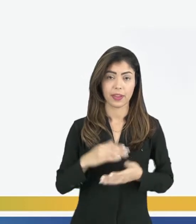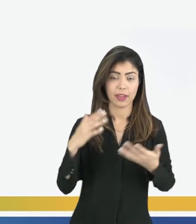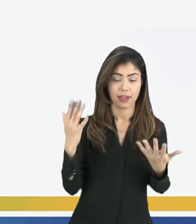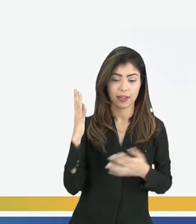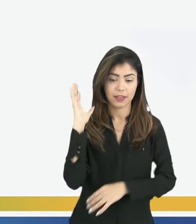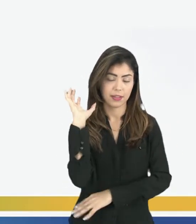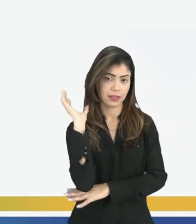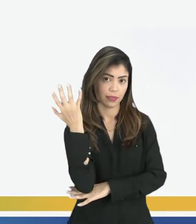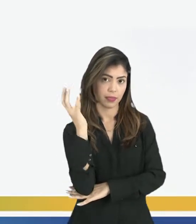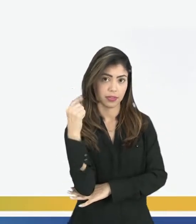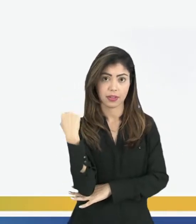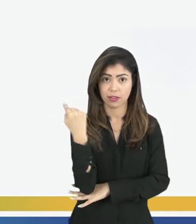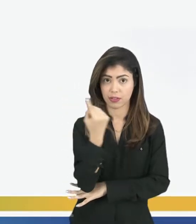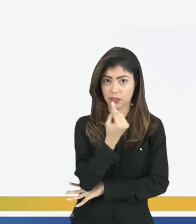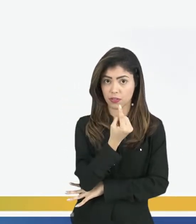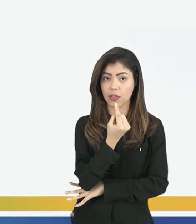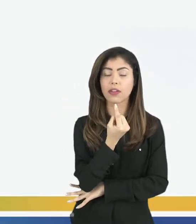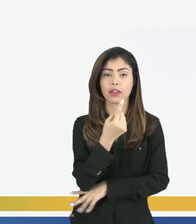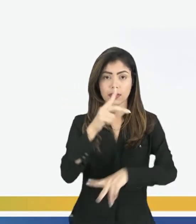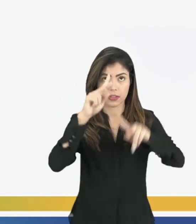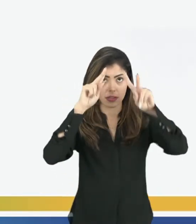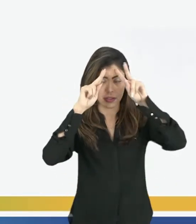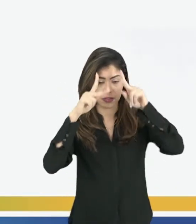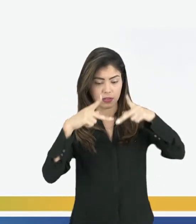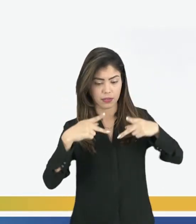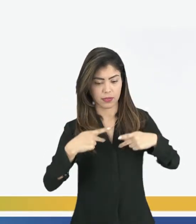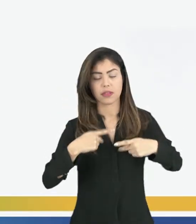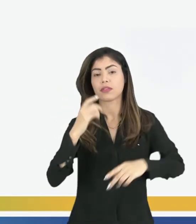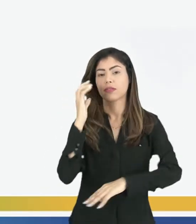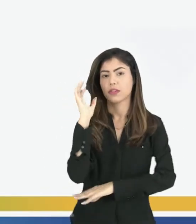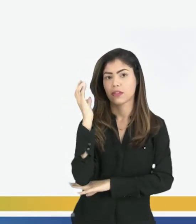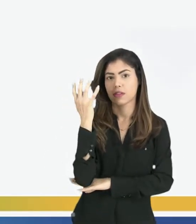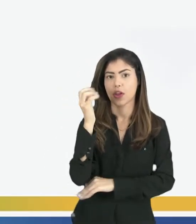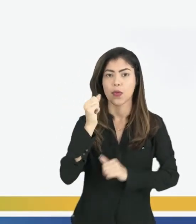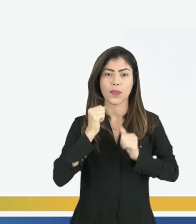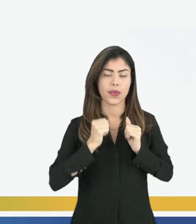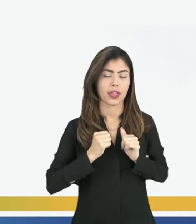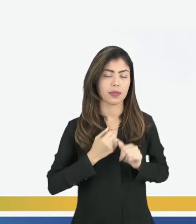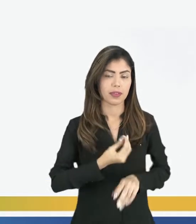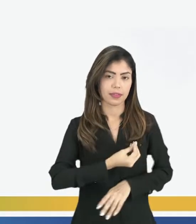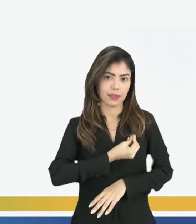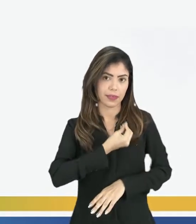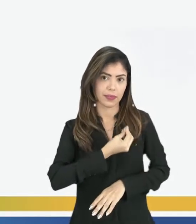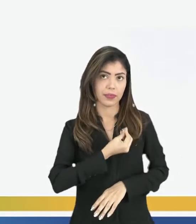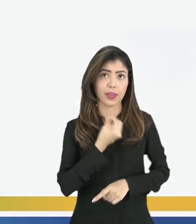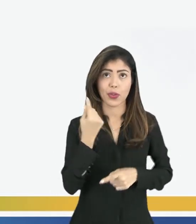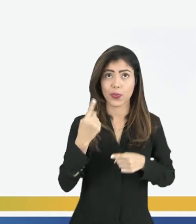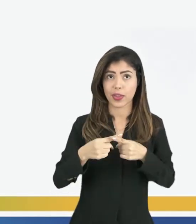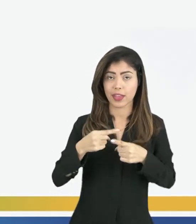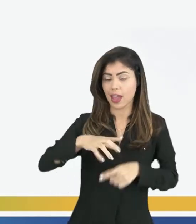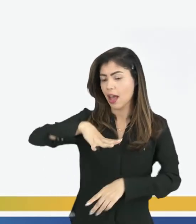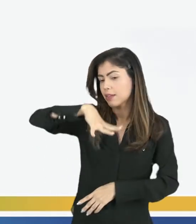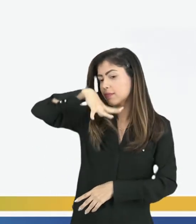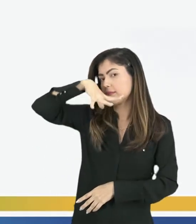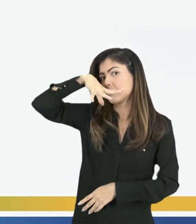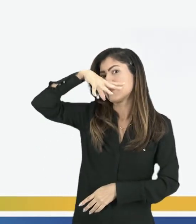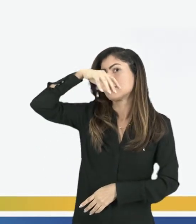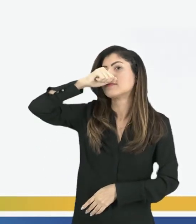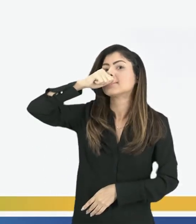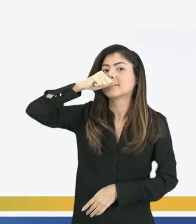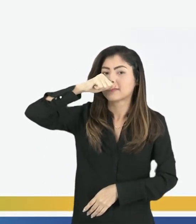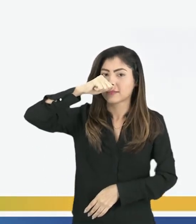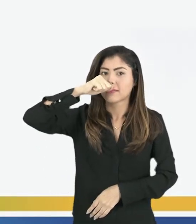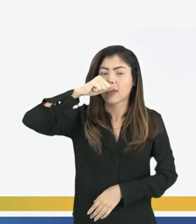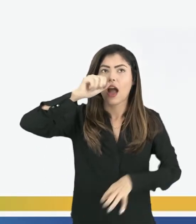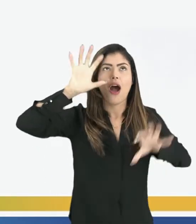plantas que nós, os seres humanos e os animais, podemos viver. Porque nós respiramos o